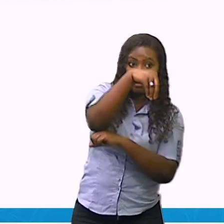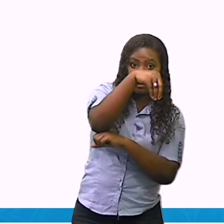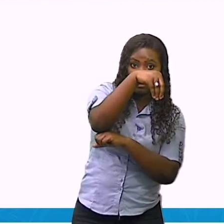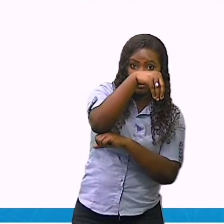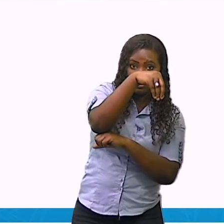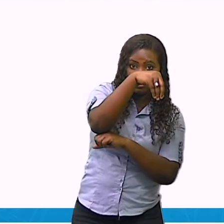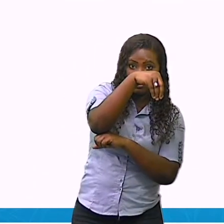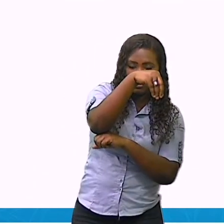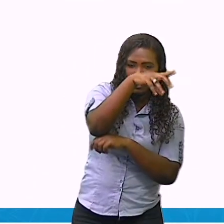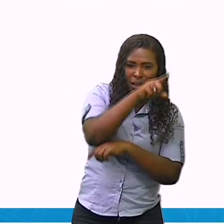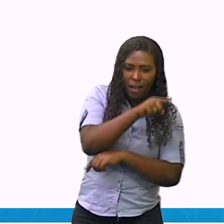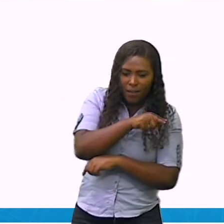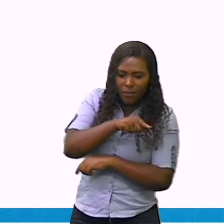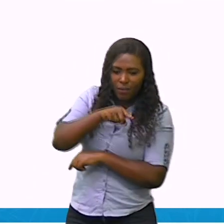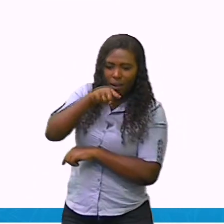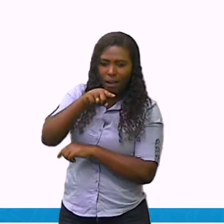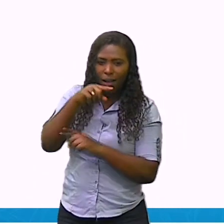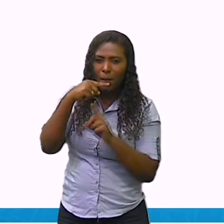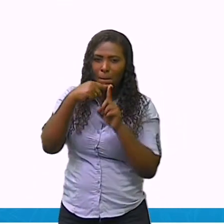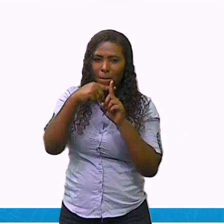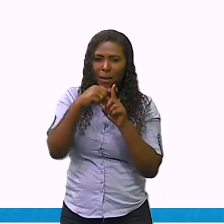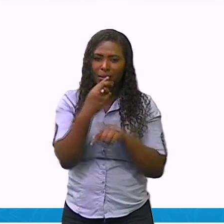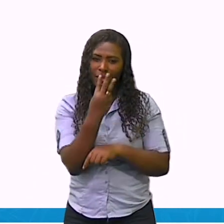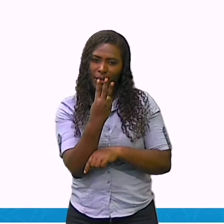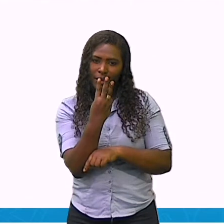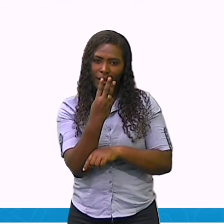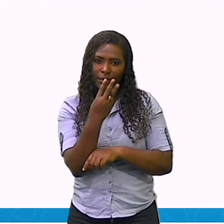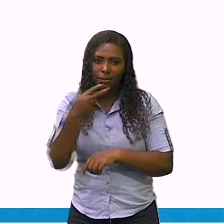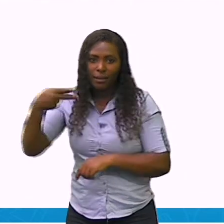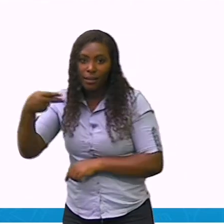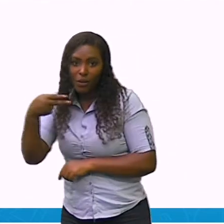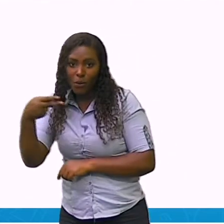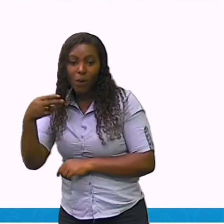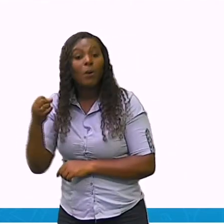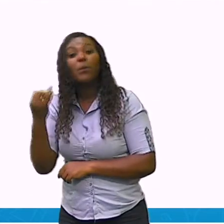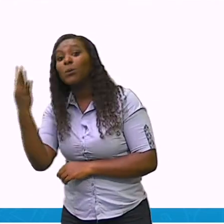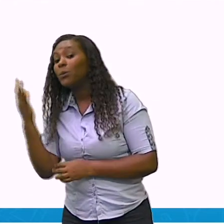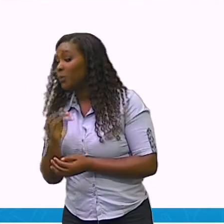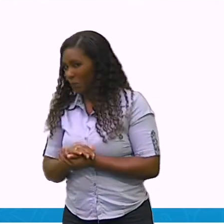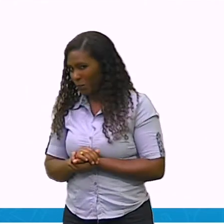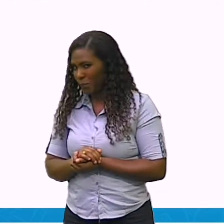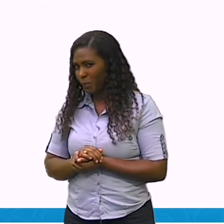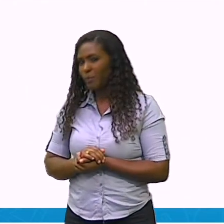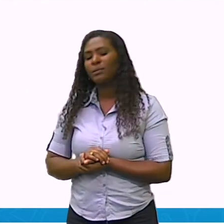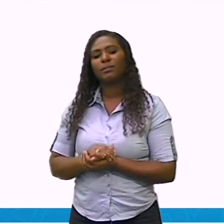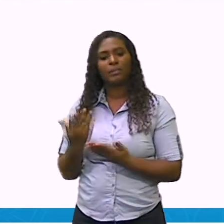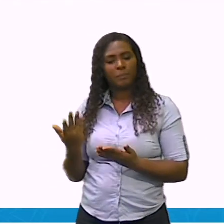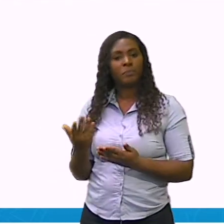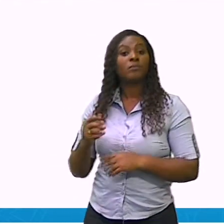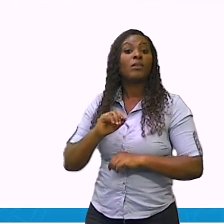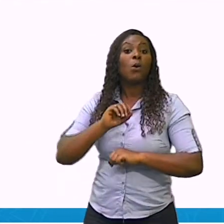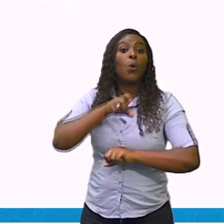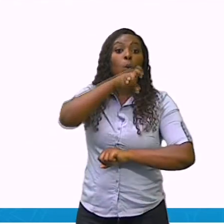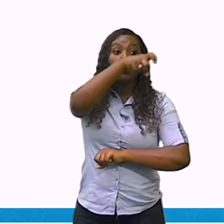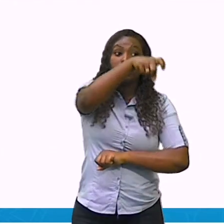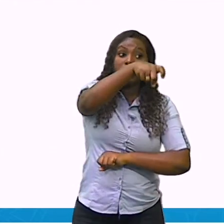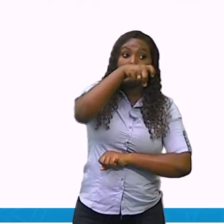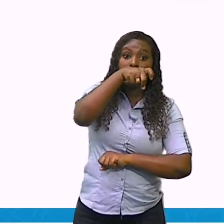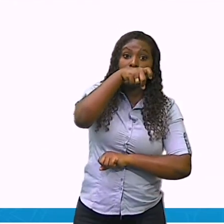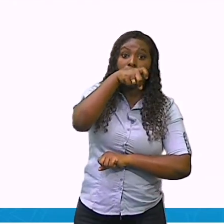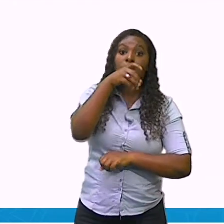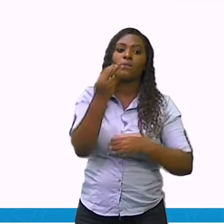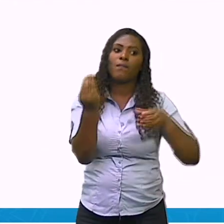final, certo? Então, preste bastante atenção. O meu elemento x, ele